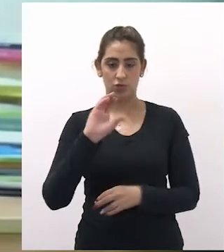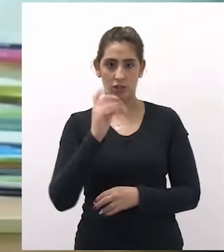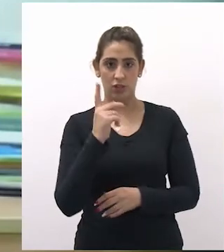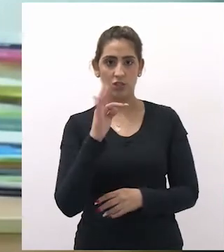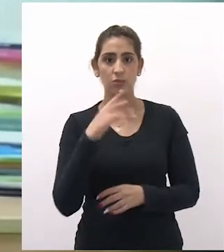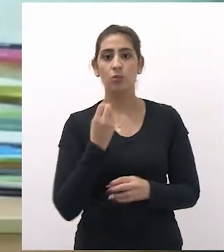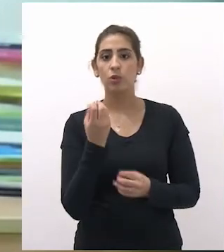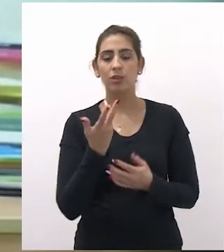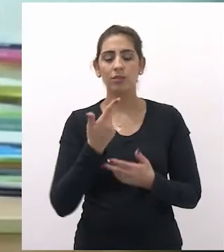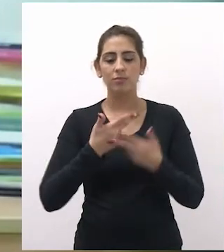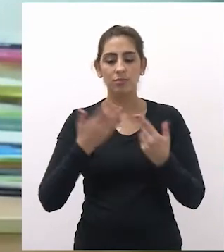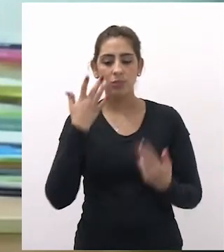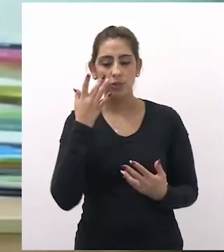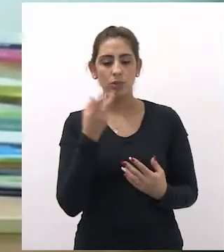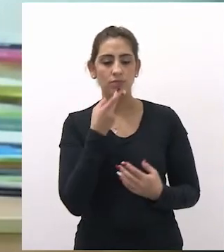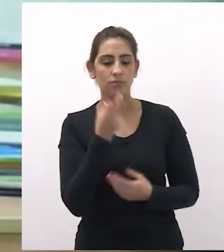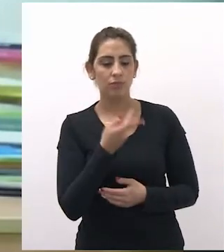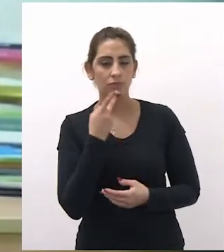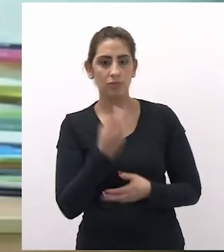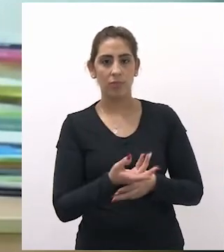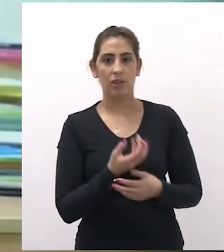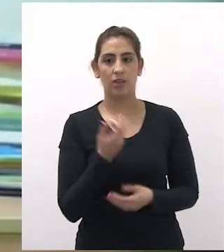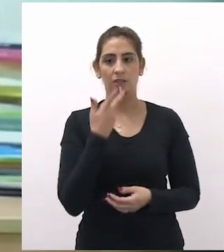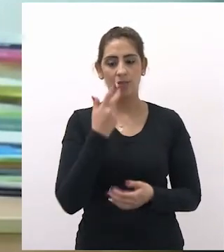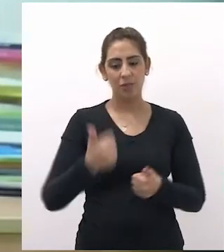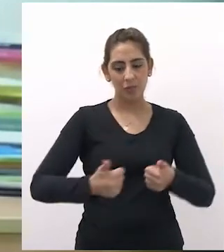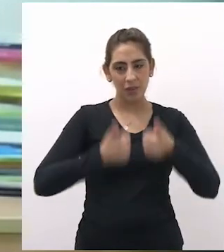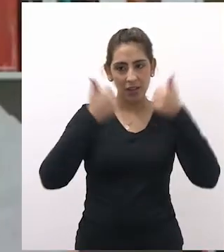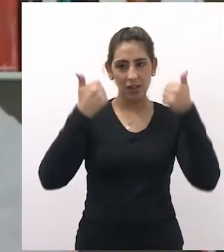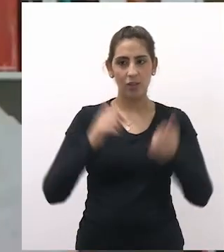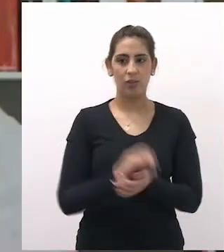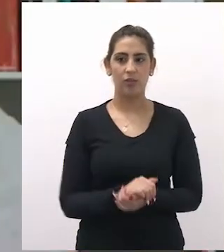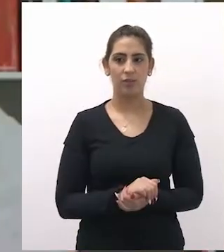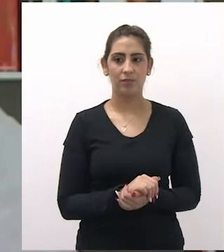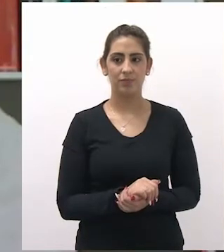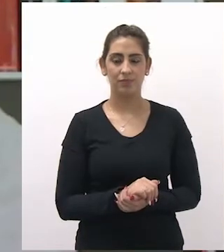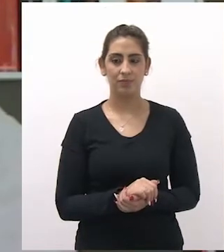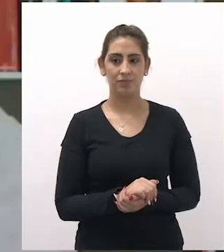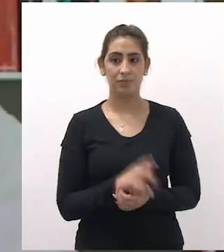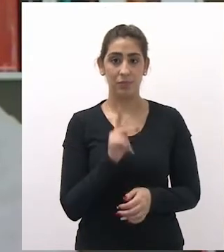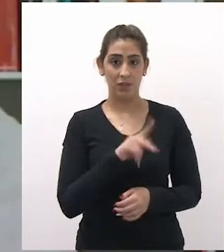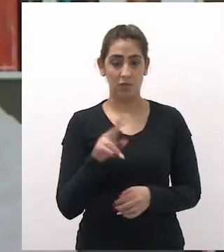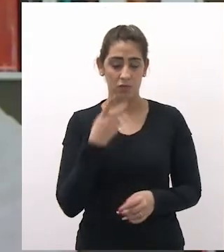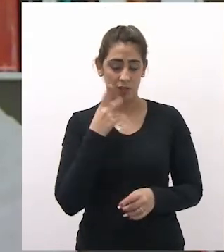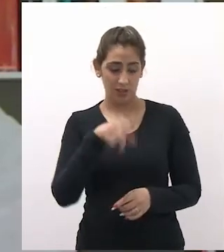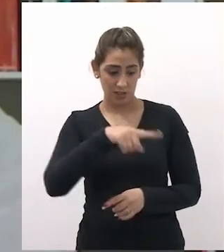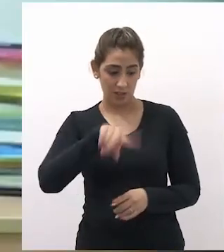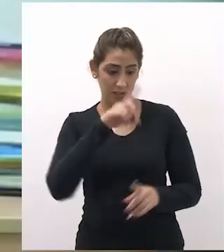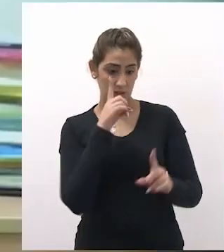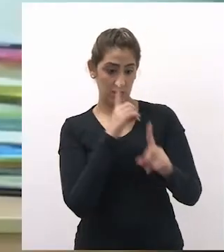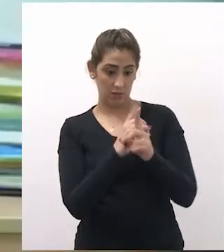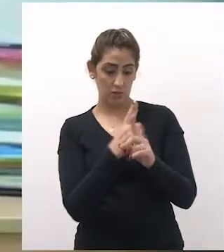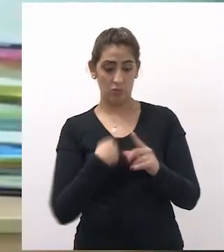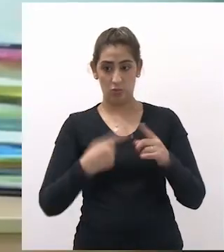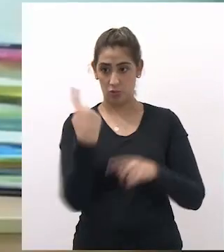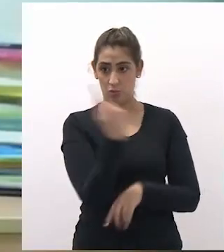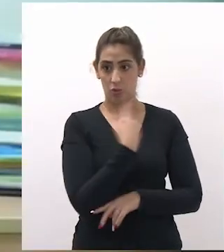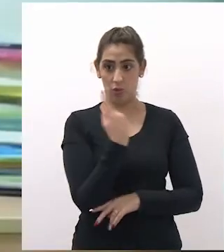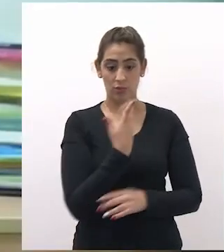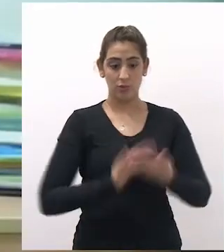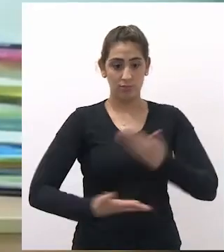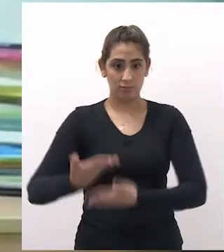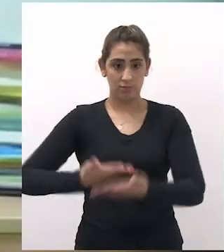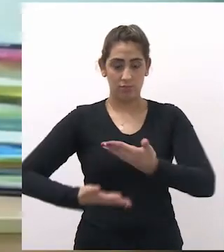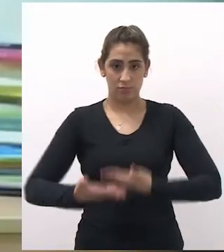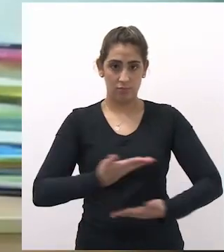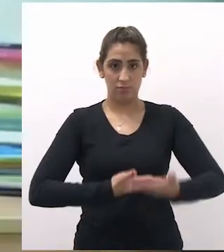elogios. A professora Elimere diz que esse encontro, né, esse nosso bate-papo é de